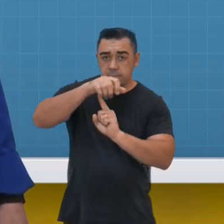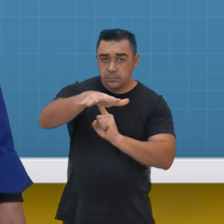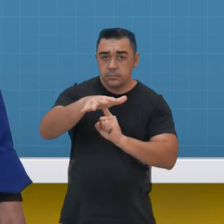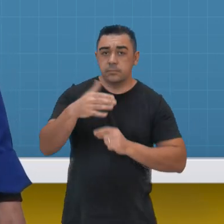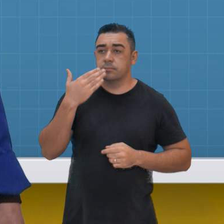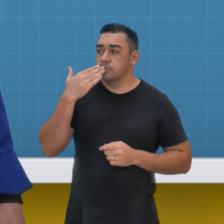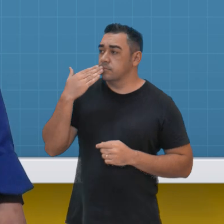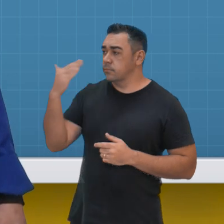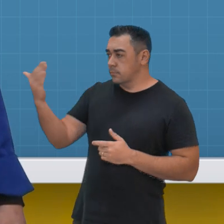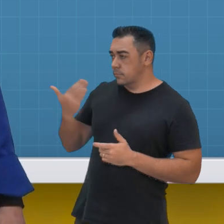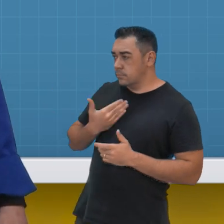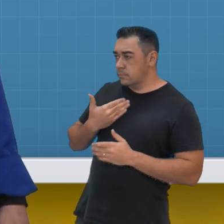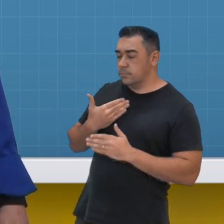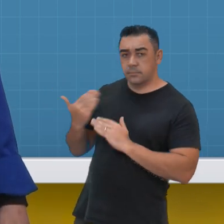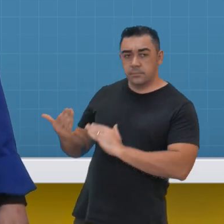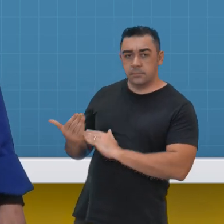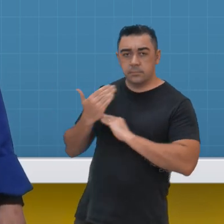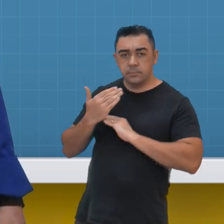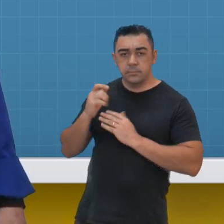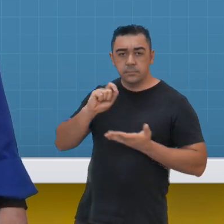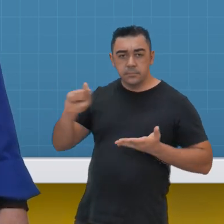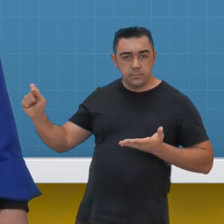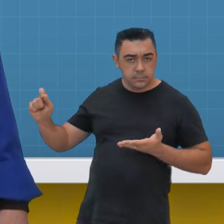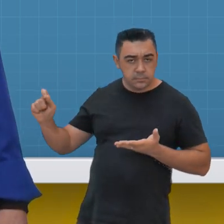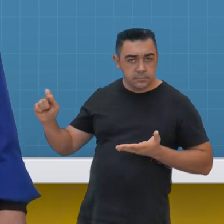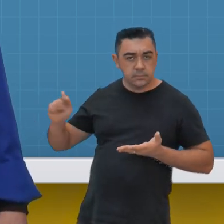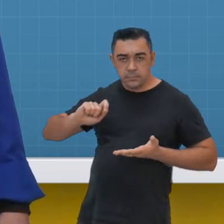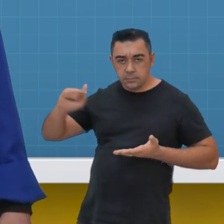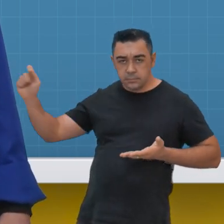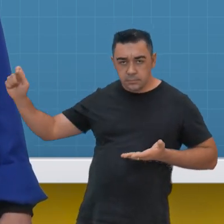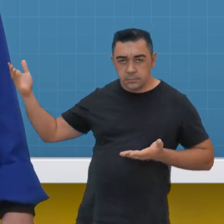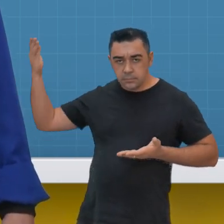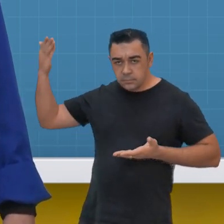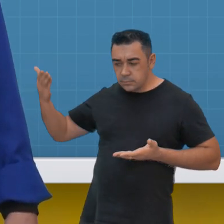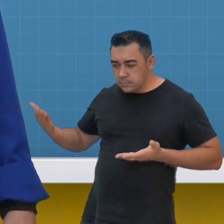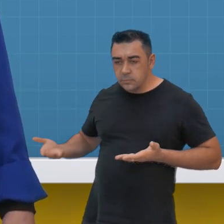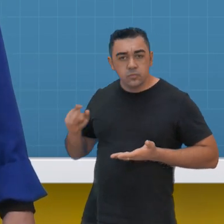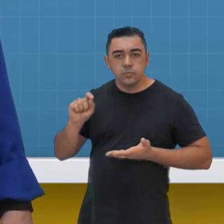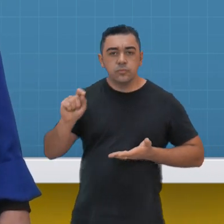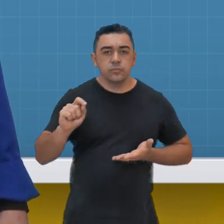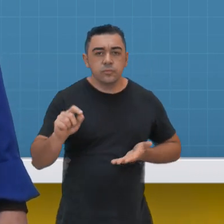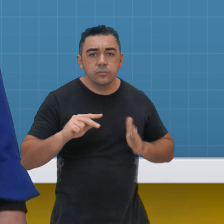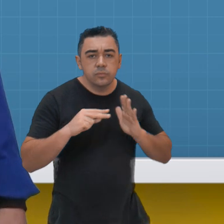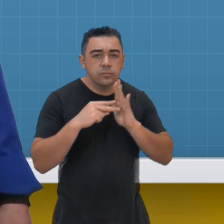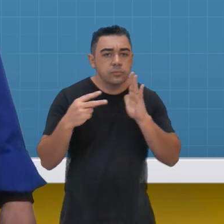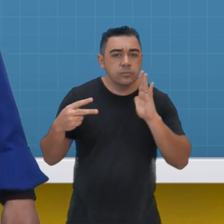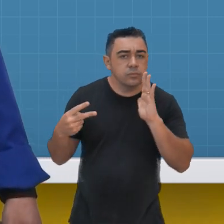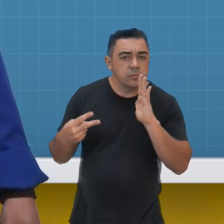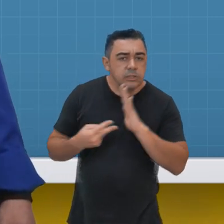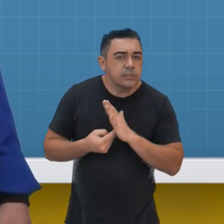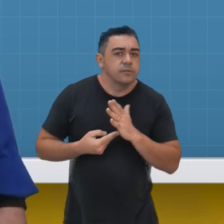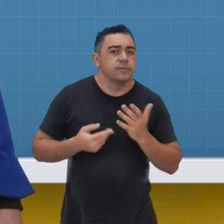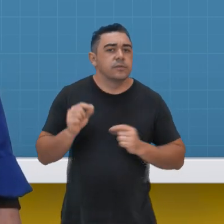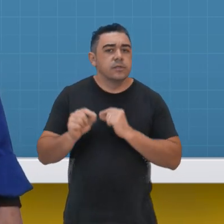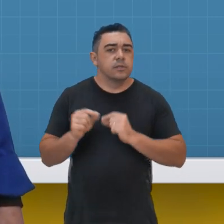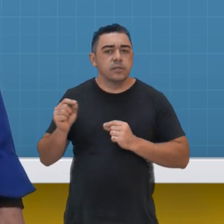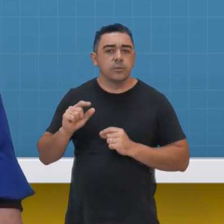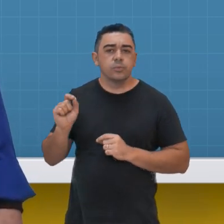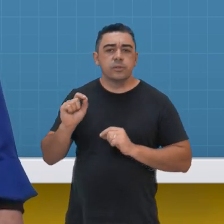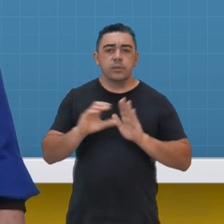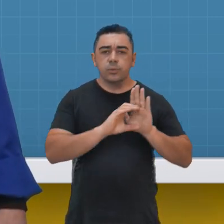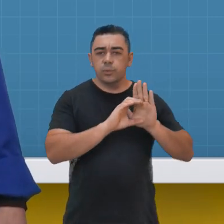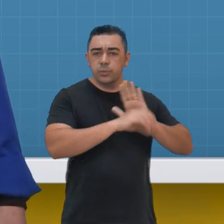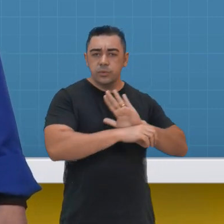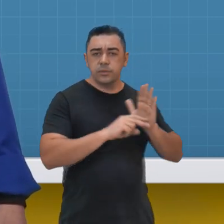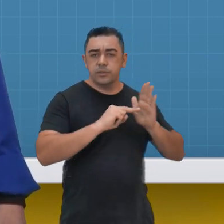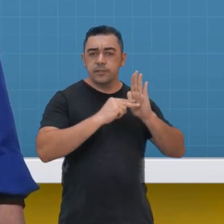vou pedir a ajuda do Senhor Gias para que ele escreva aqui o significado, o